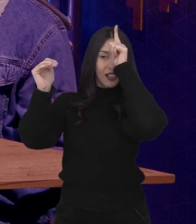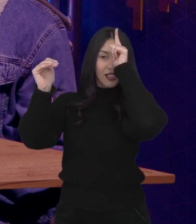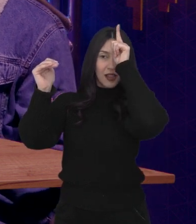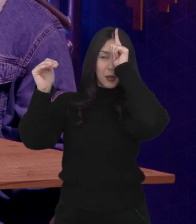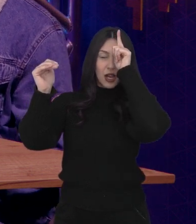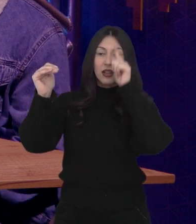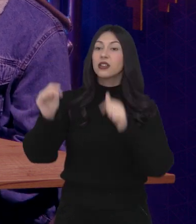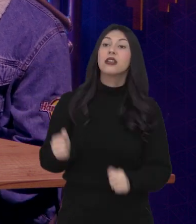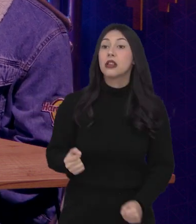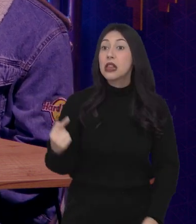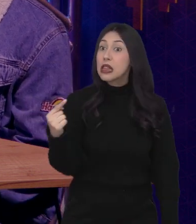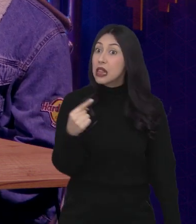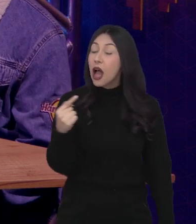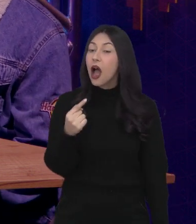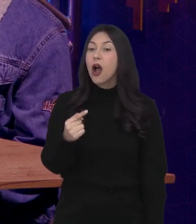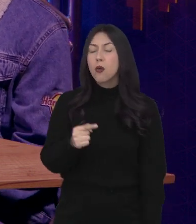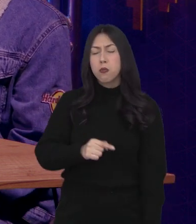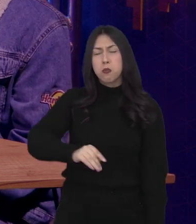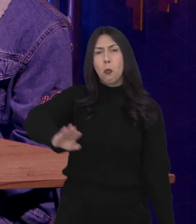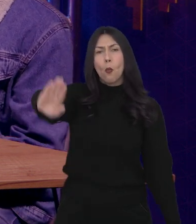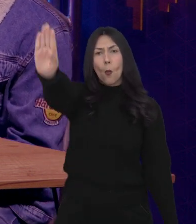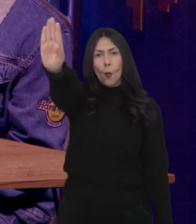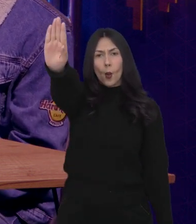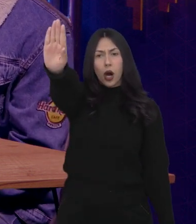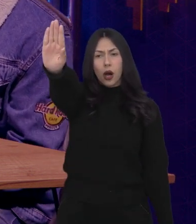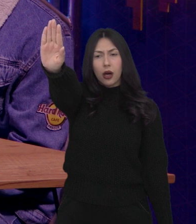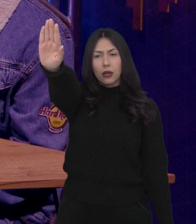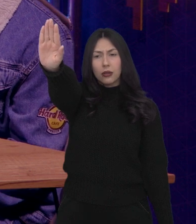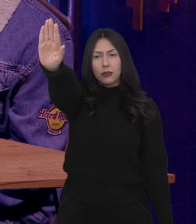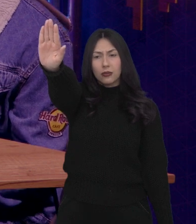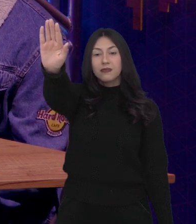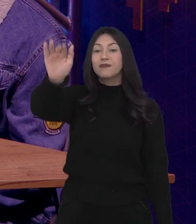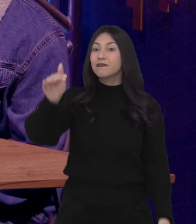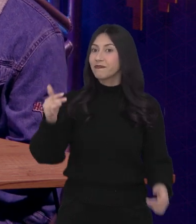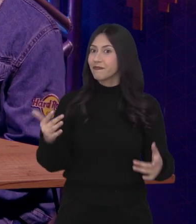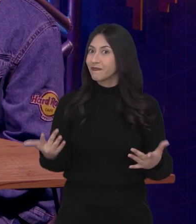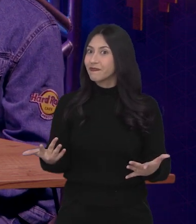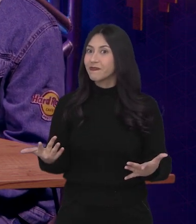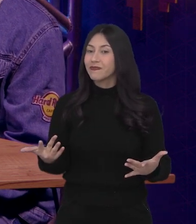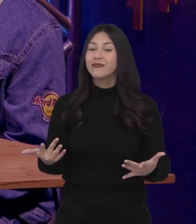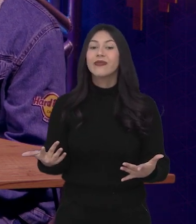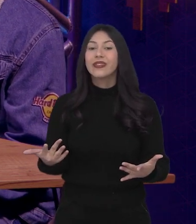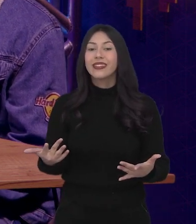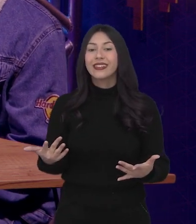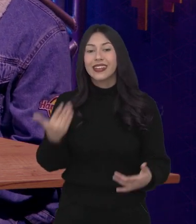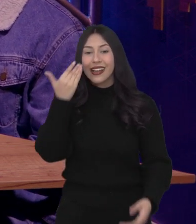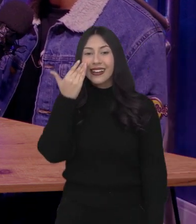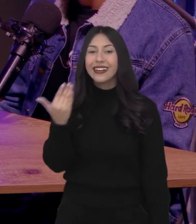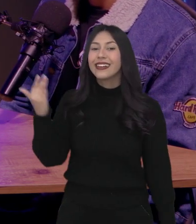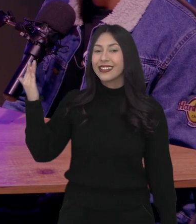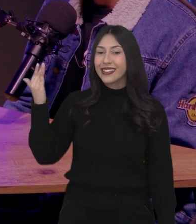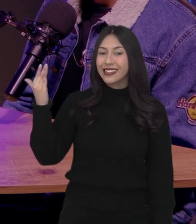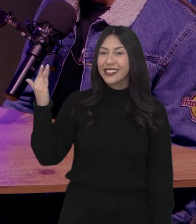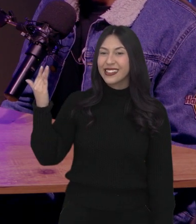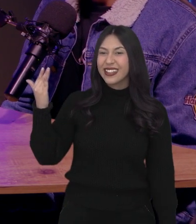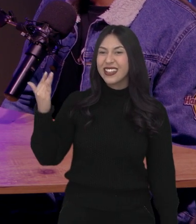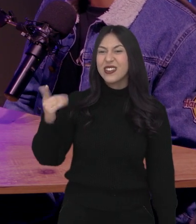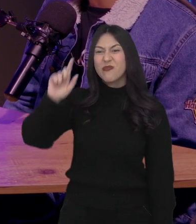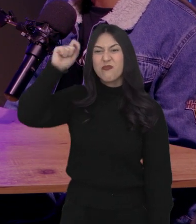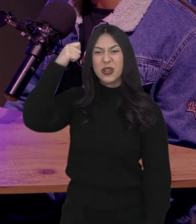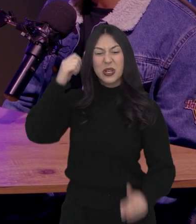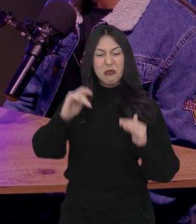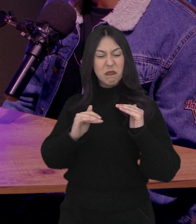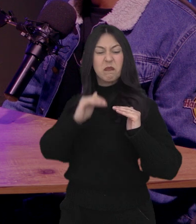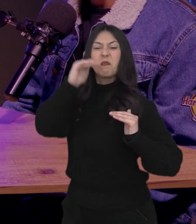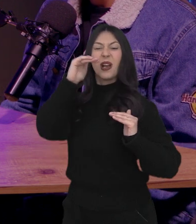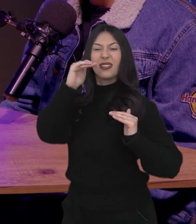prestando uma continência nazista, né? e um atleta negro